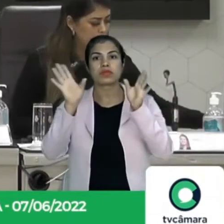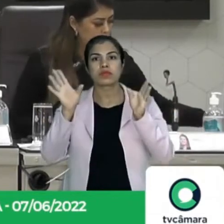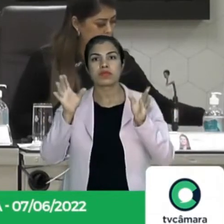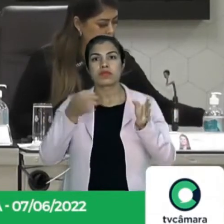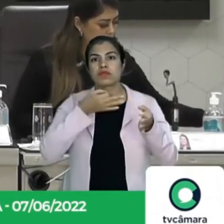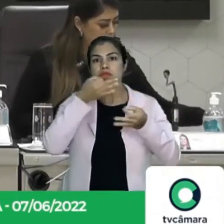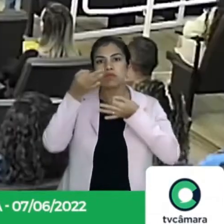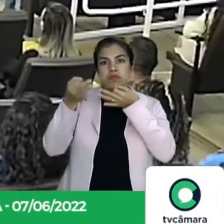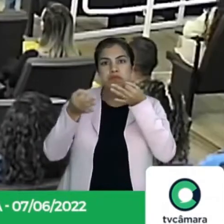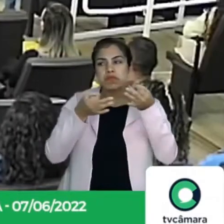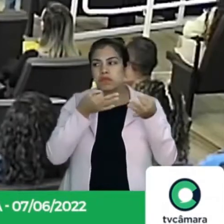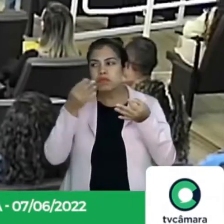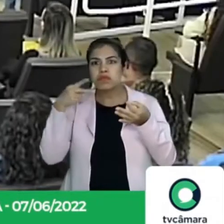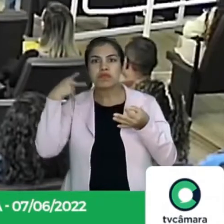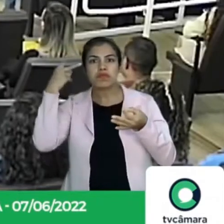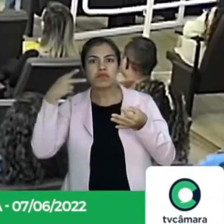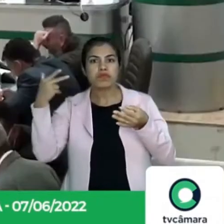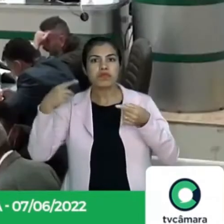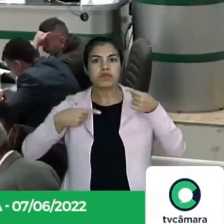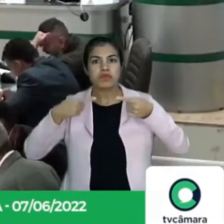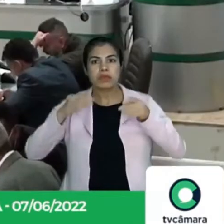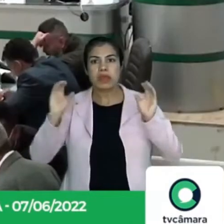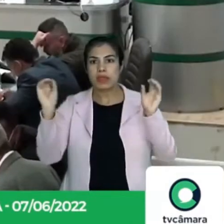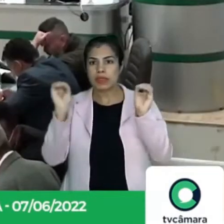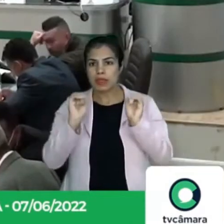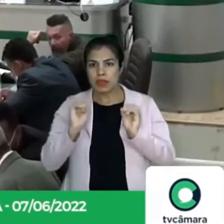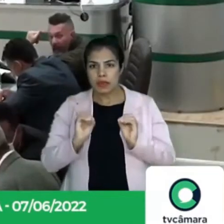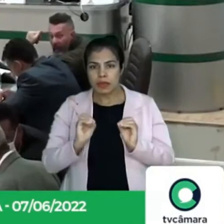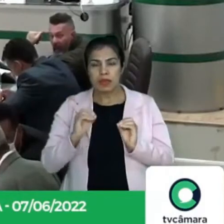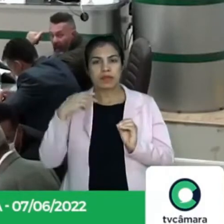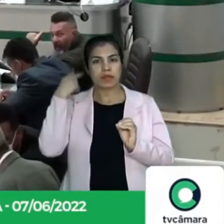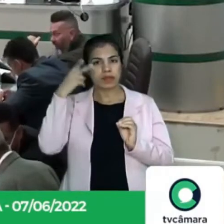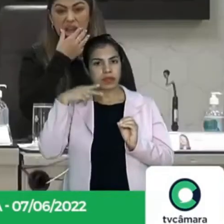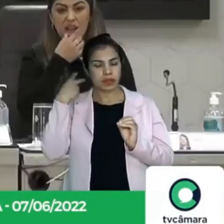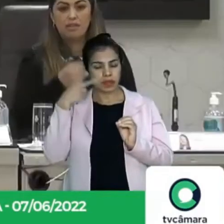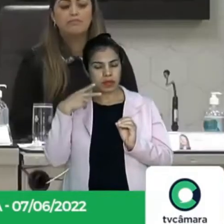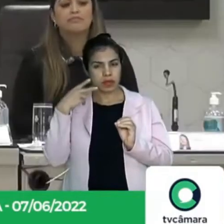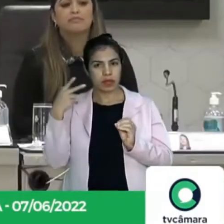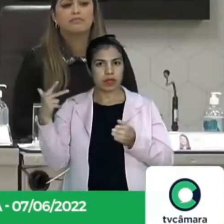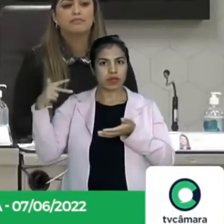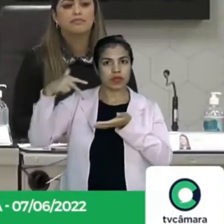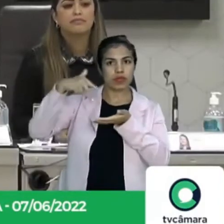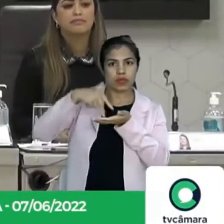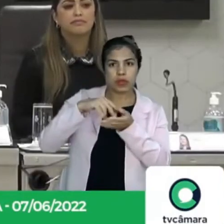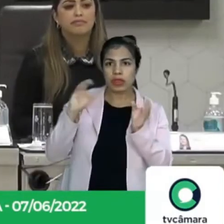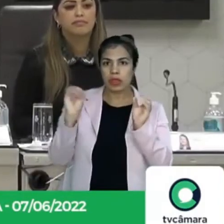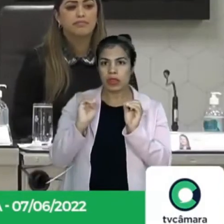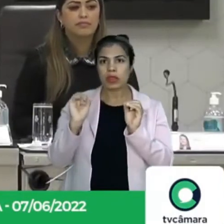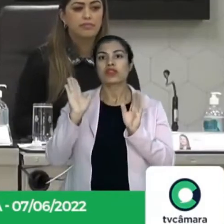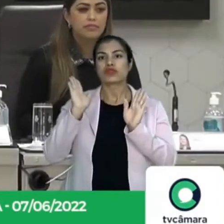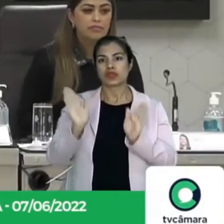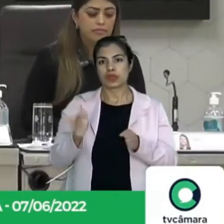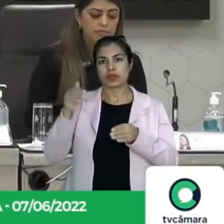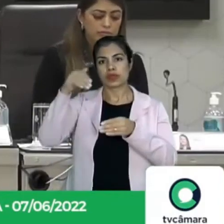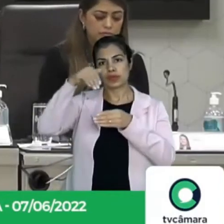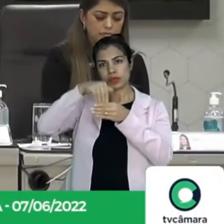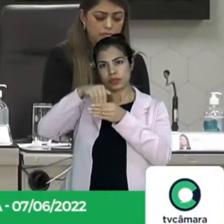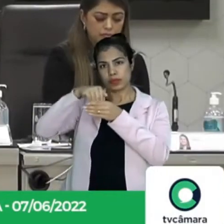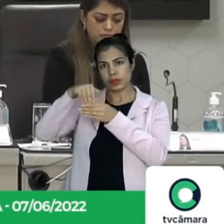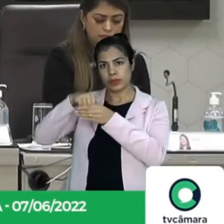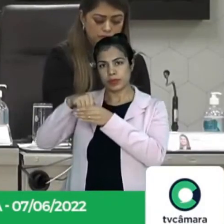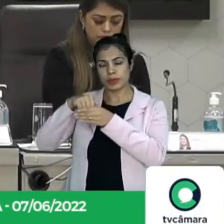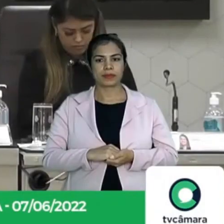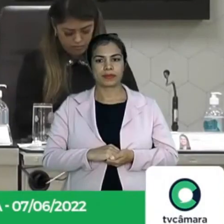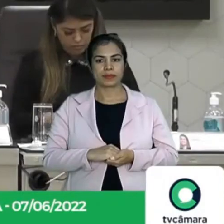tradução o novelo lembra os senhores querem uma testada meu está em votação